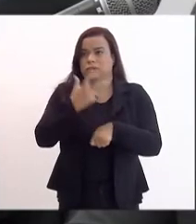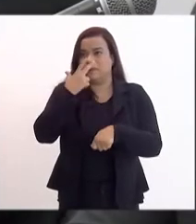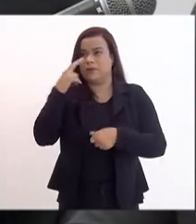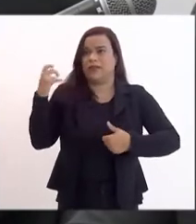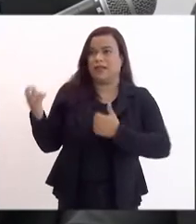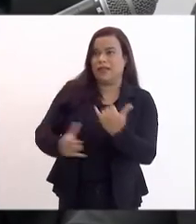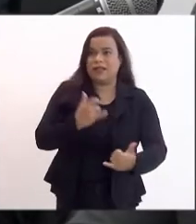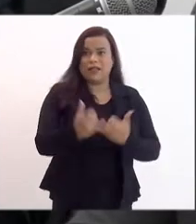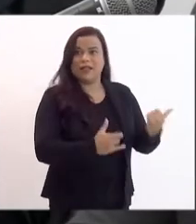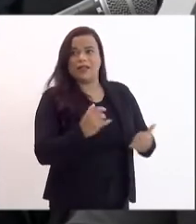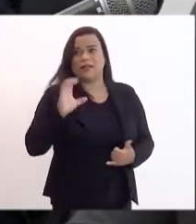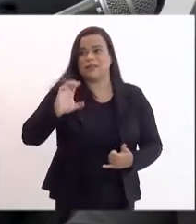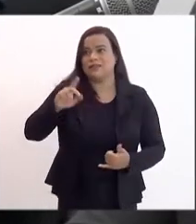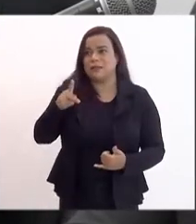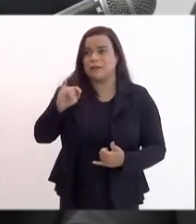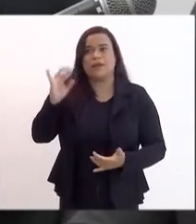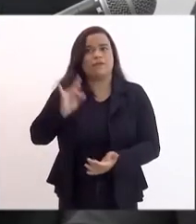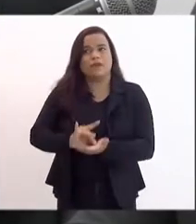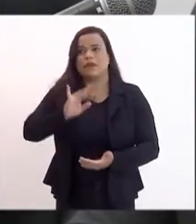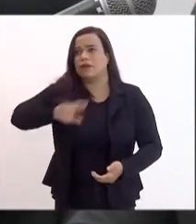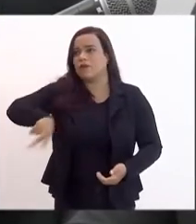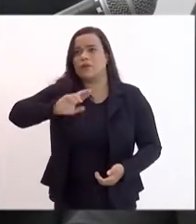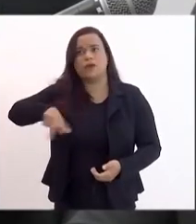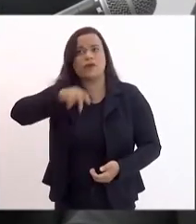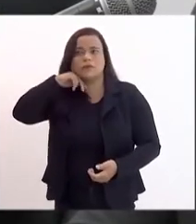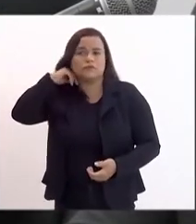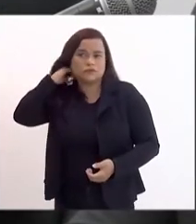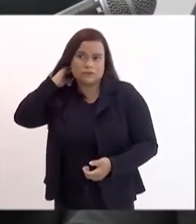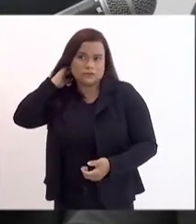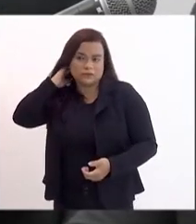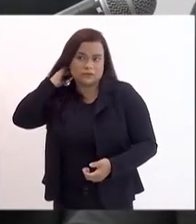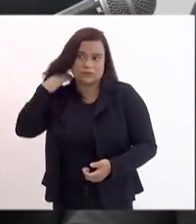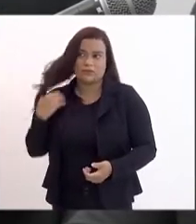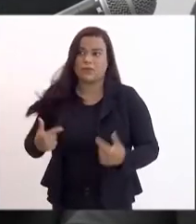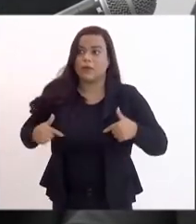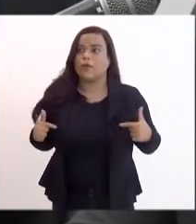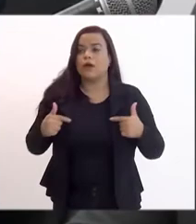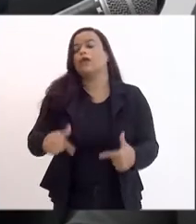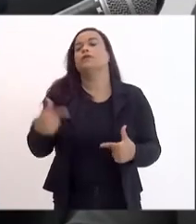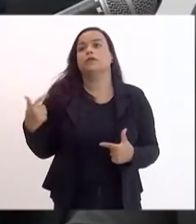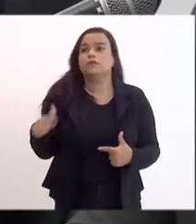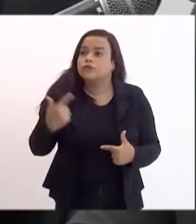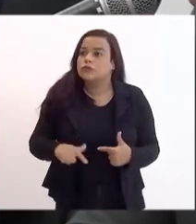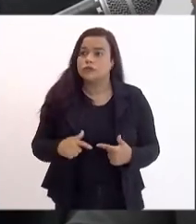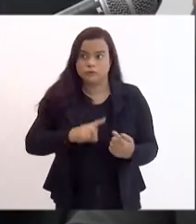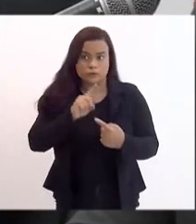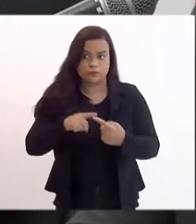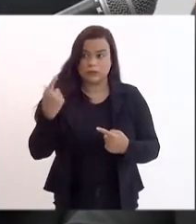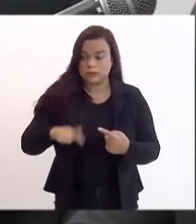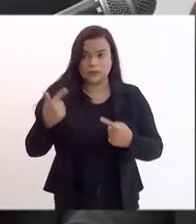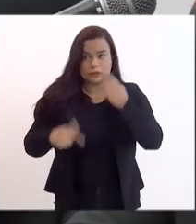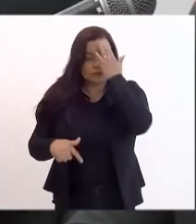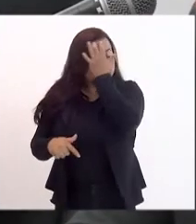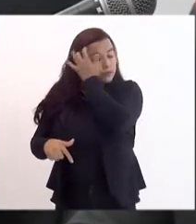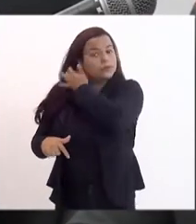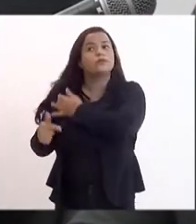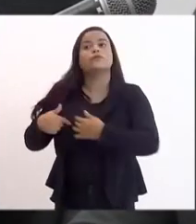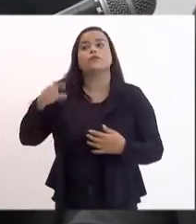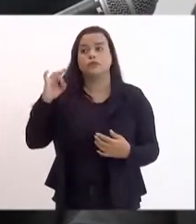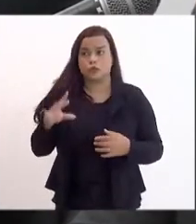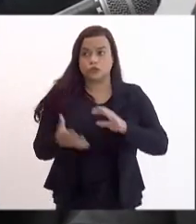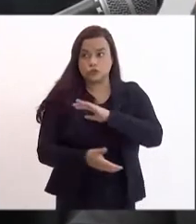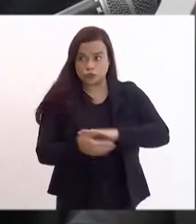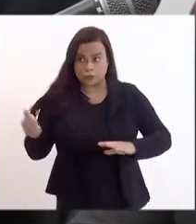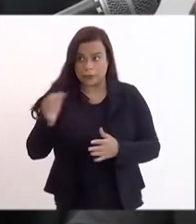brincando com a CPI. Isso não é verdade. Eu não fiz isso, não foi essa a minha intenção. Eu apenas retirei de pauta para que